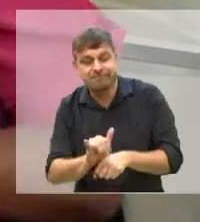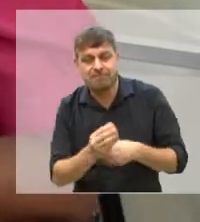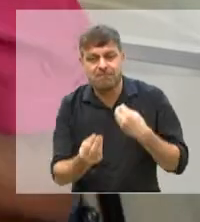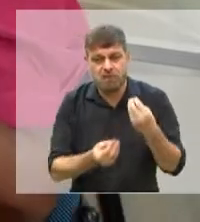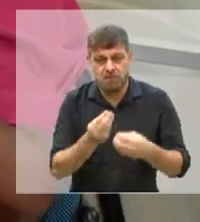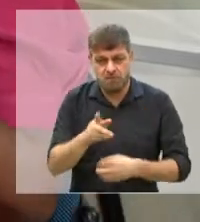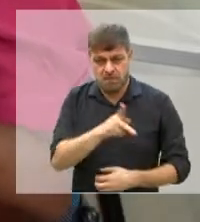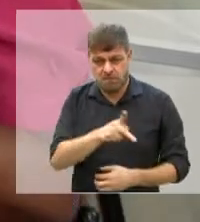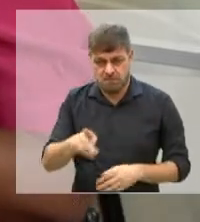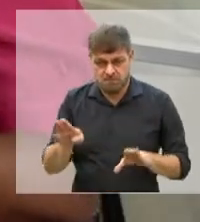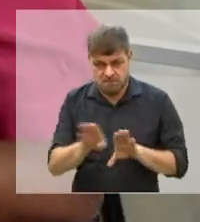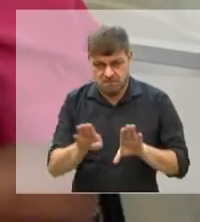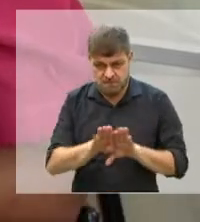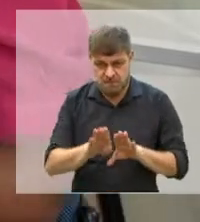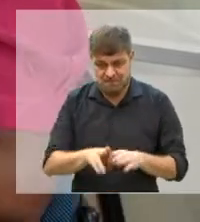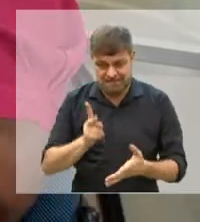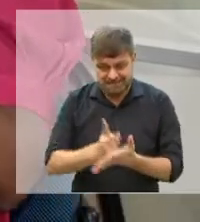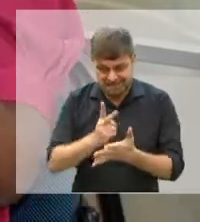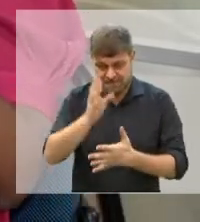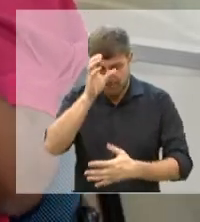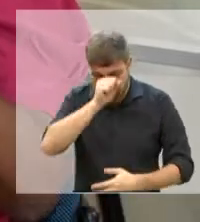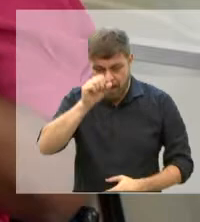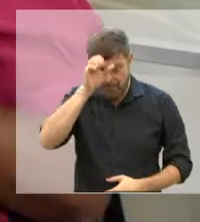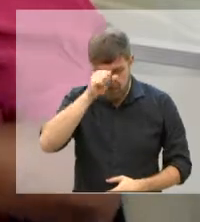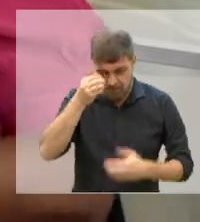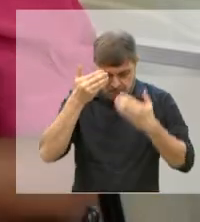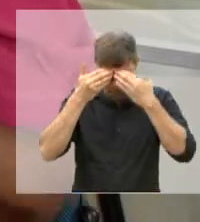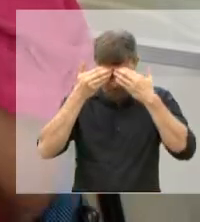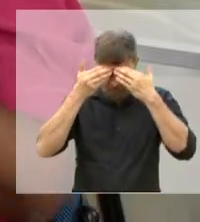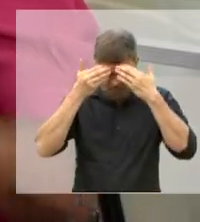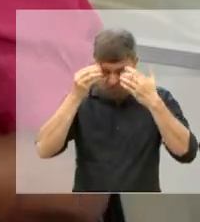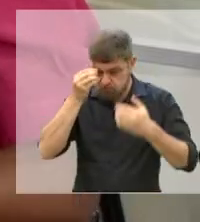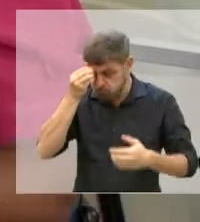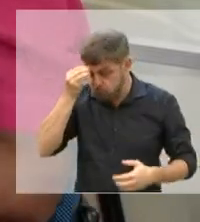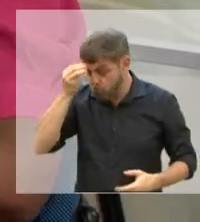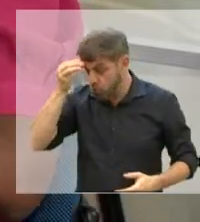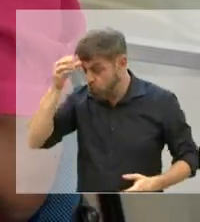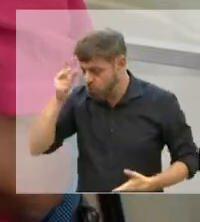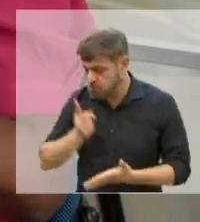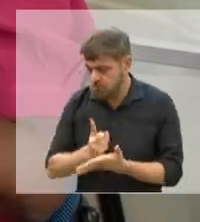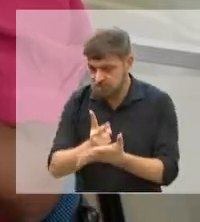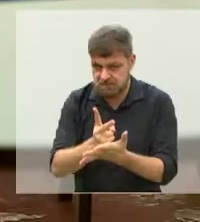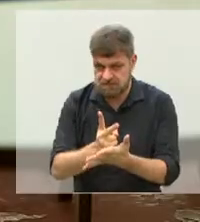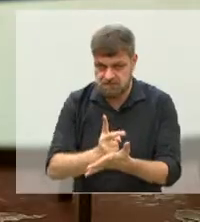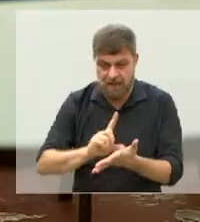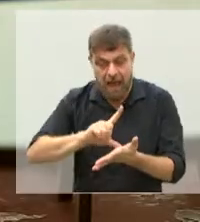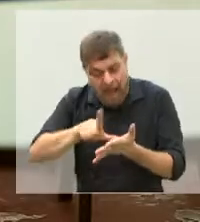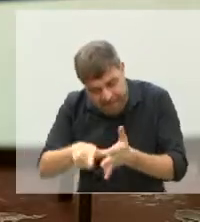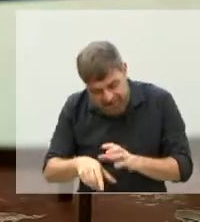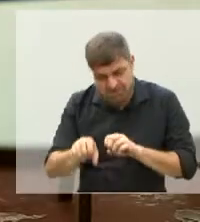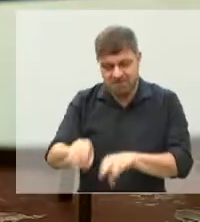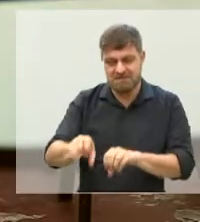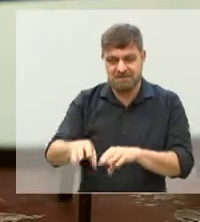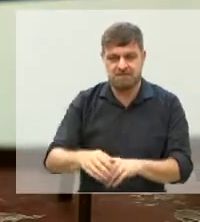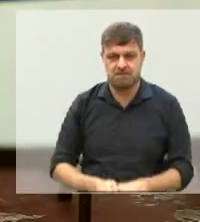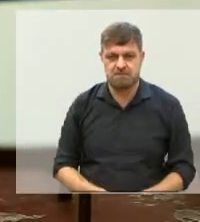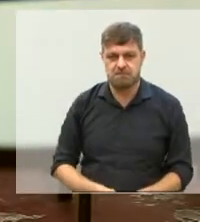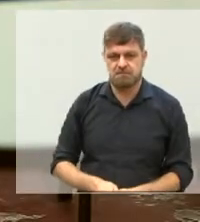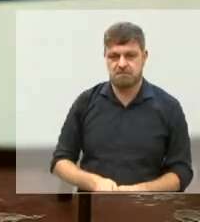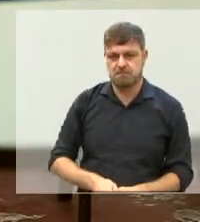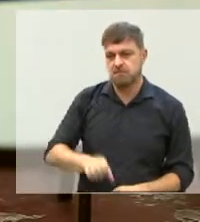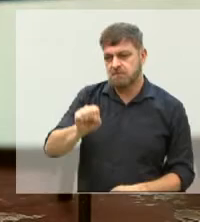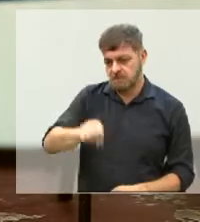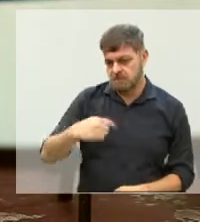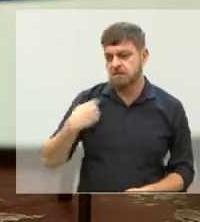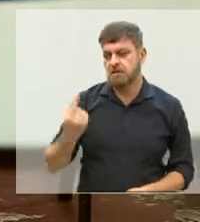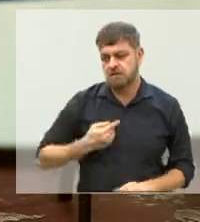ele também tem que estar em constante formação, ele também tem que estar aprendendo constantemente para poder ensinar, né? Isso é constitutivo